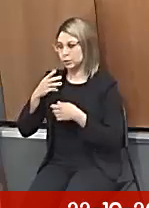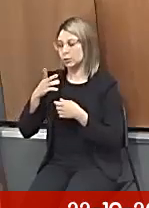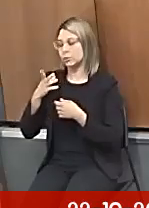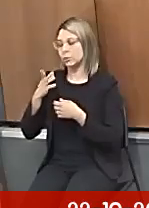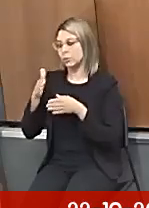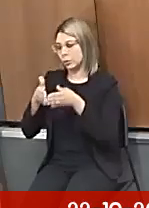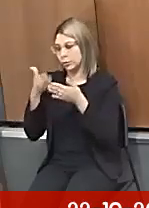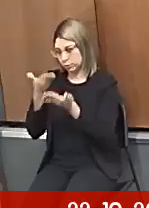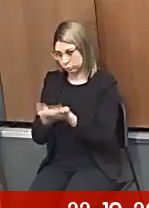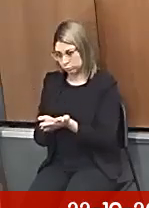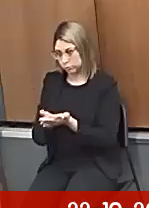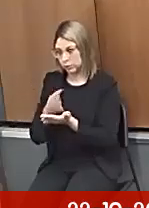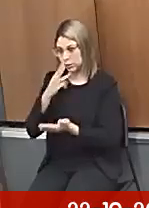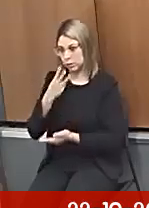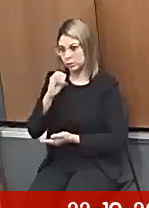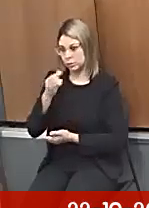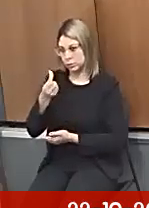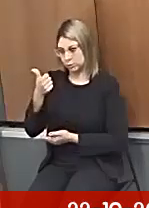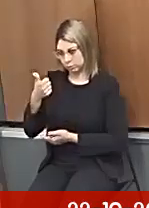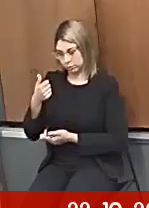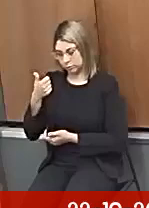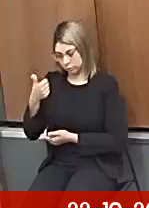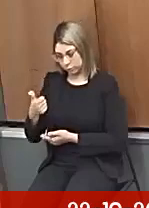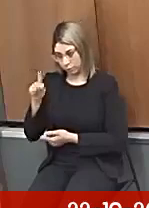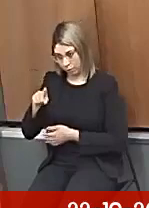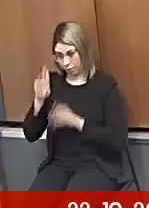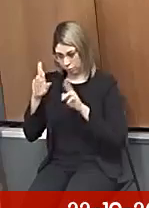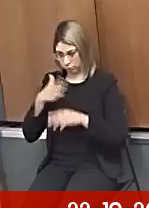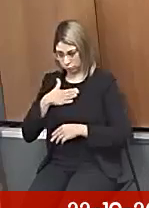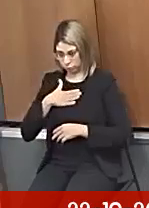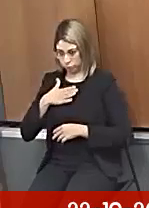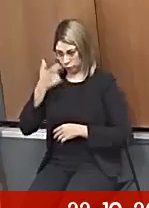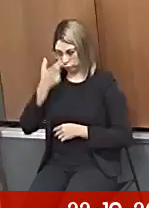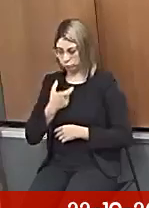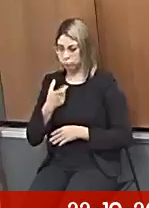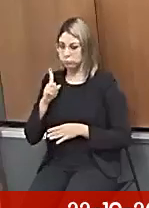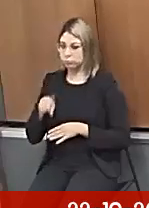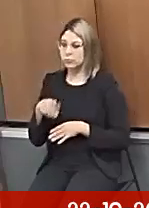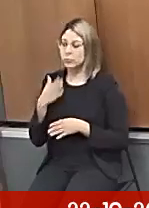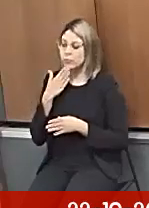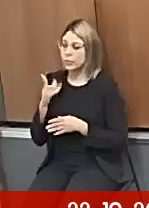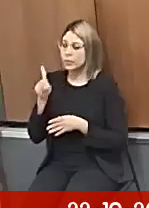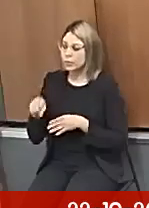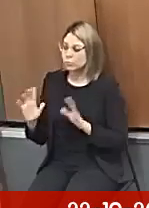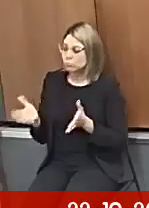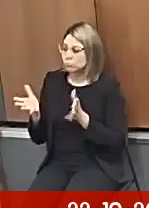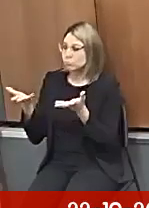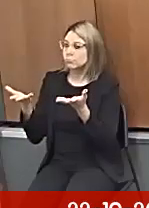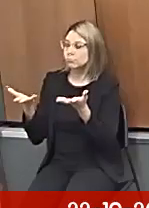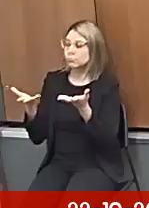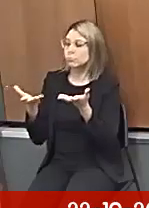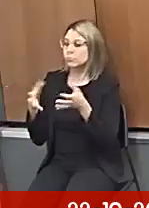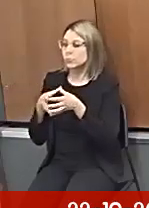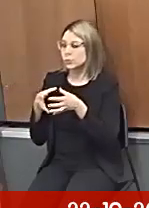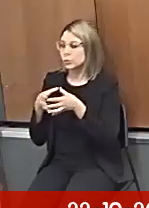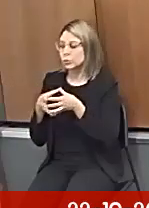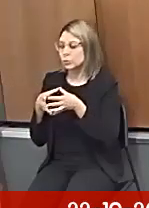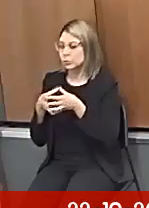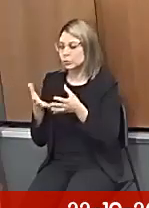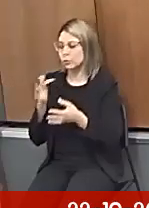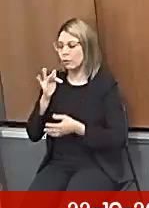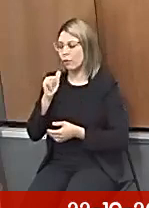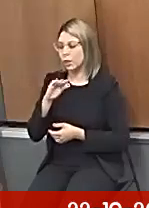3.061, turno único, de minha autoria, requer seja formulado voto de congratulações com o grupo Face 3DJ